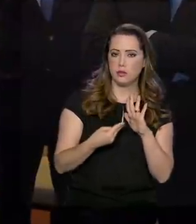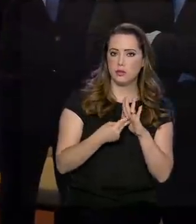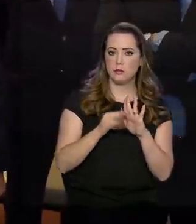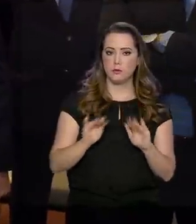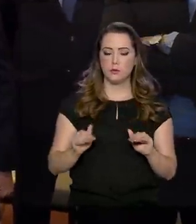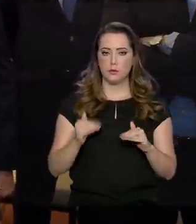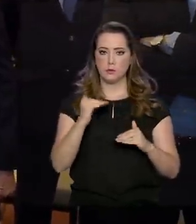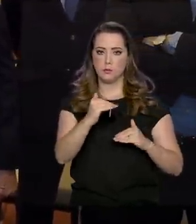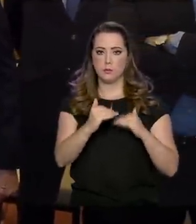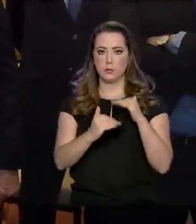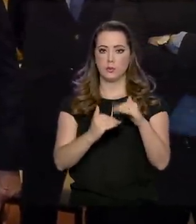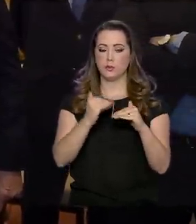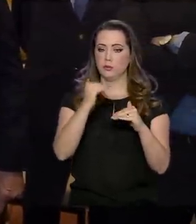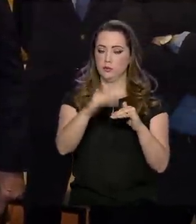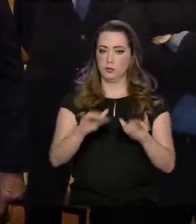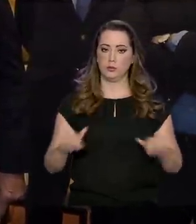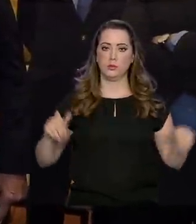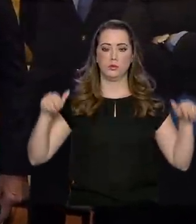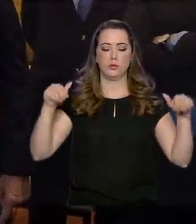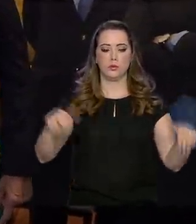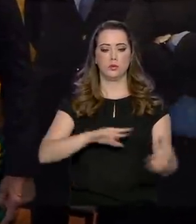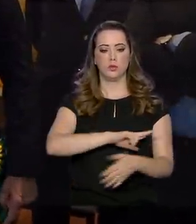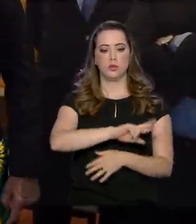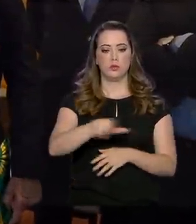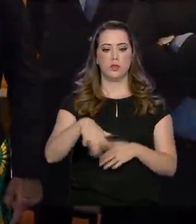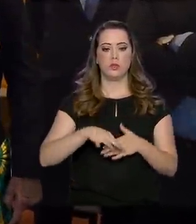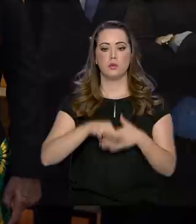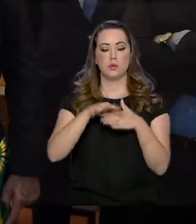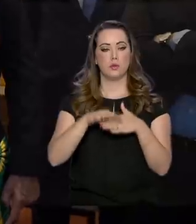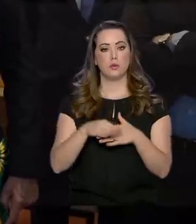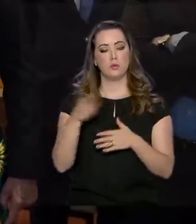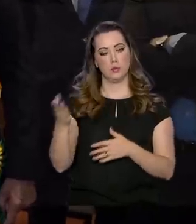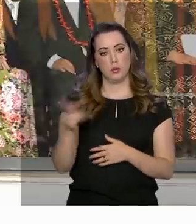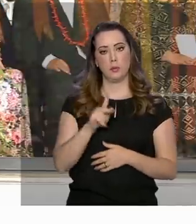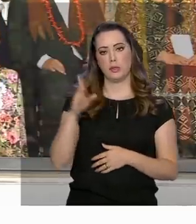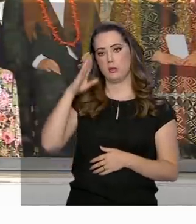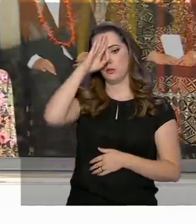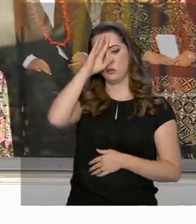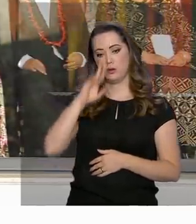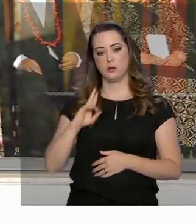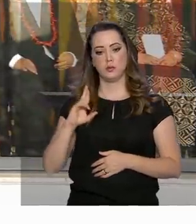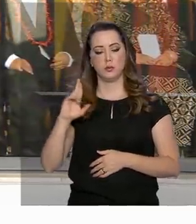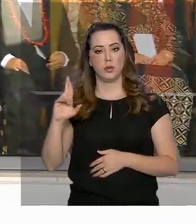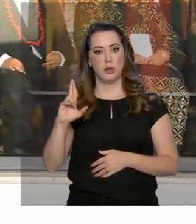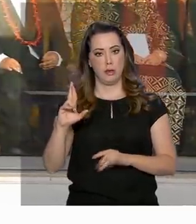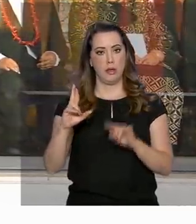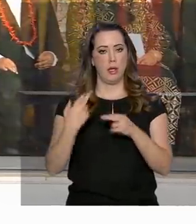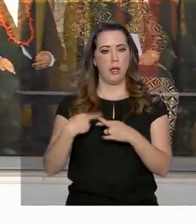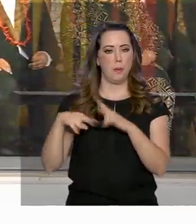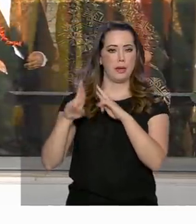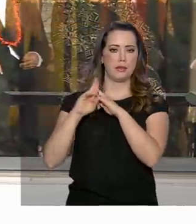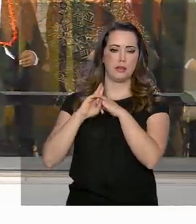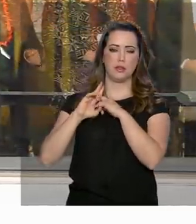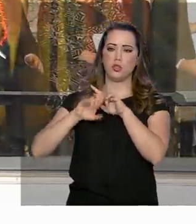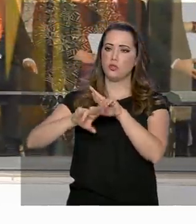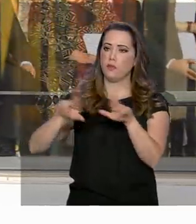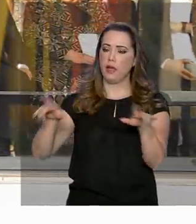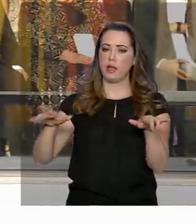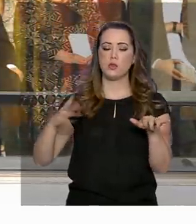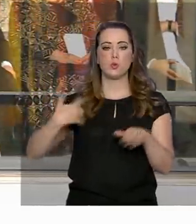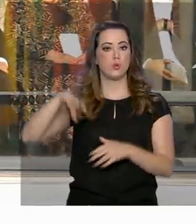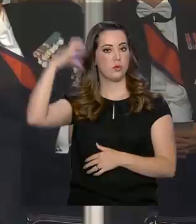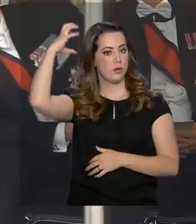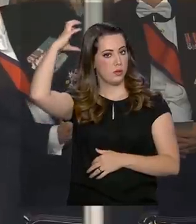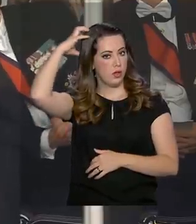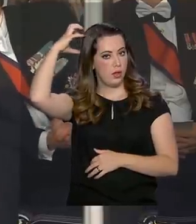Entre os convidados estrangeiros, vários chefes de Estado, como Jair Bolsonaro, e representantes das famílias reais, como o rei Felipe